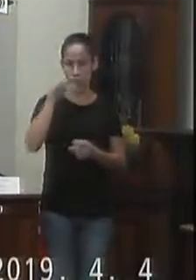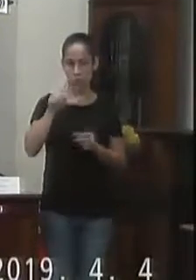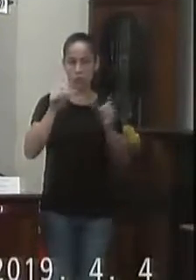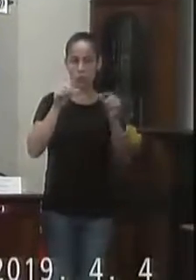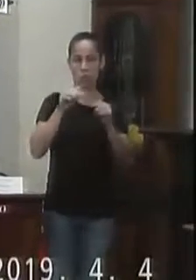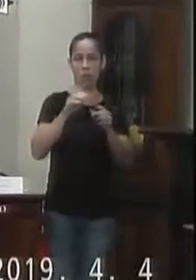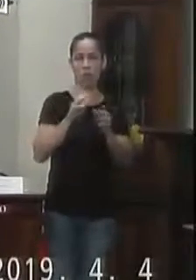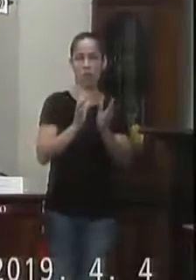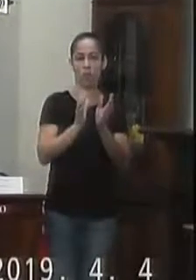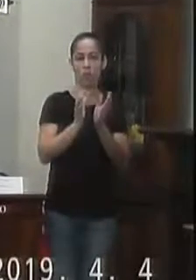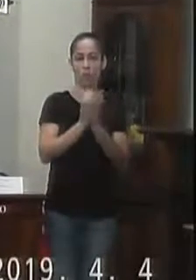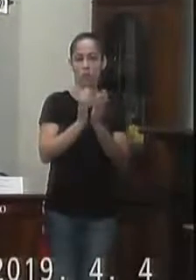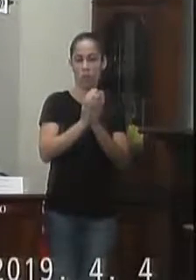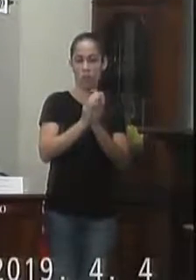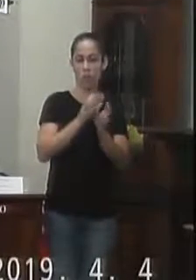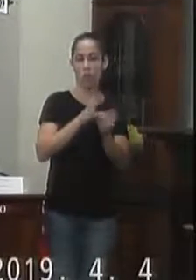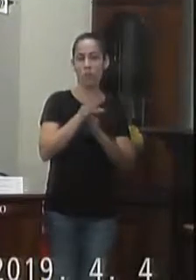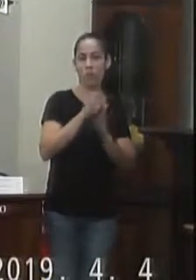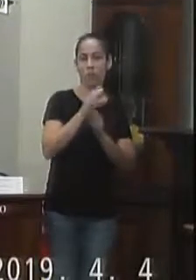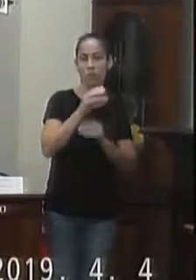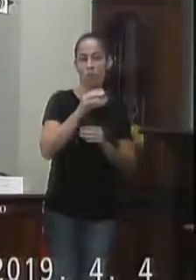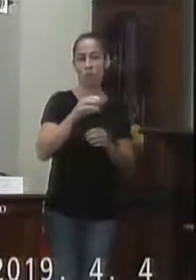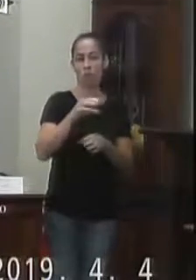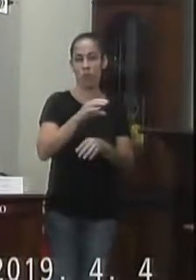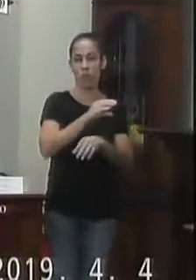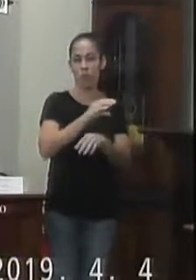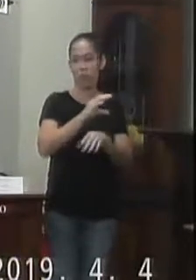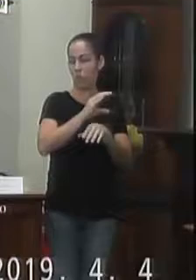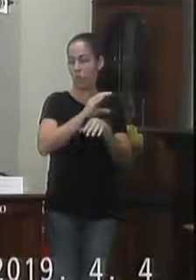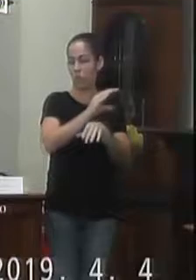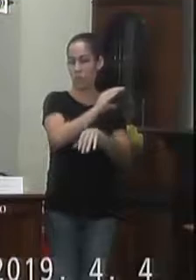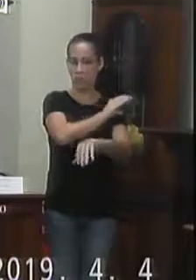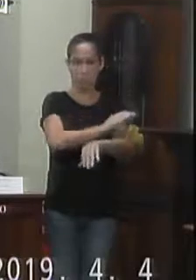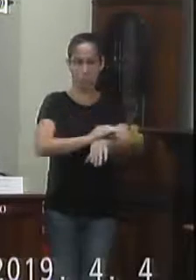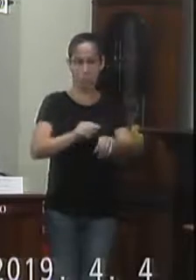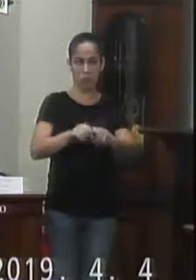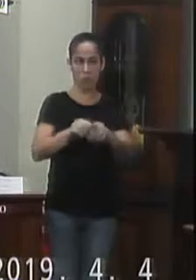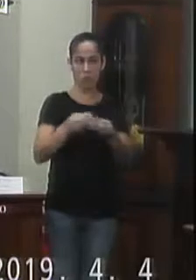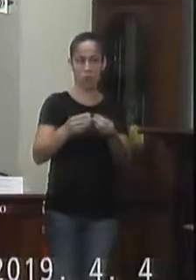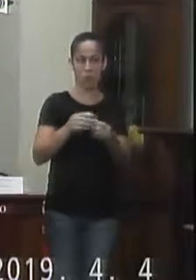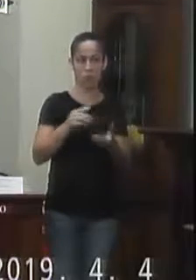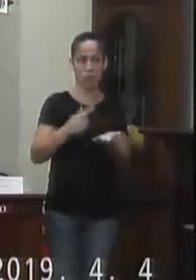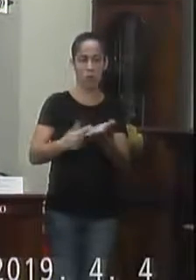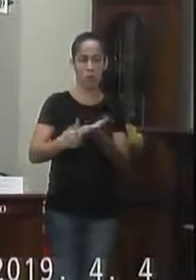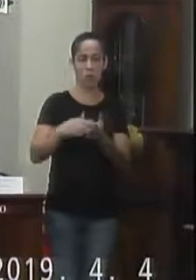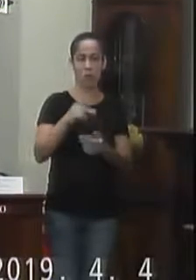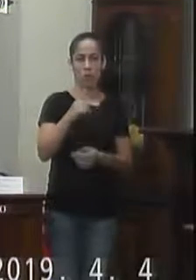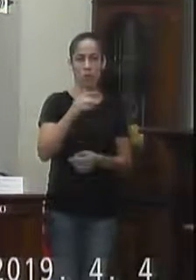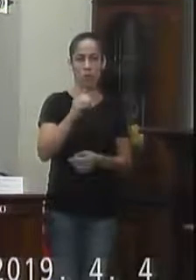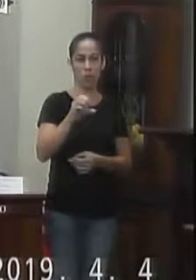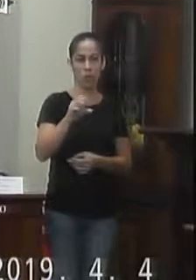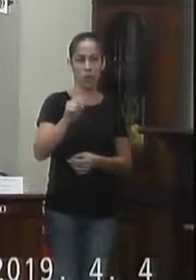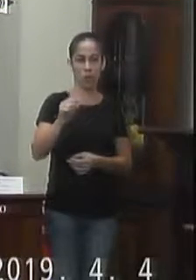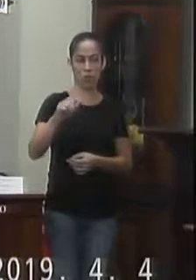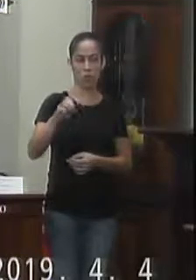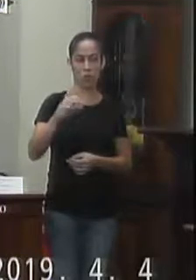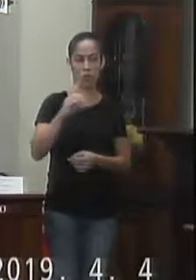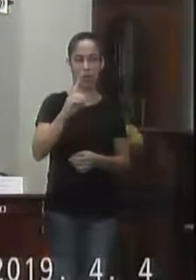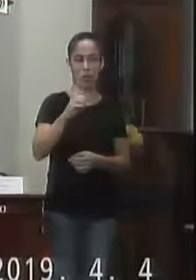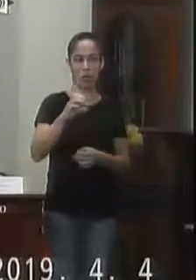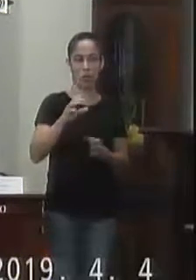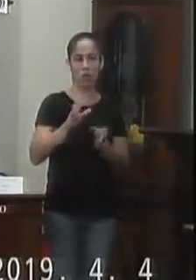Lei 1796 de 98. Aproveitamos a oportunidade para marcar a posse dos conselheiros para o dia 24 de abril de 2019,